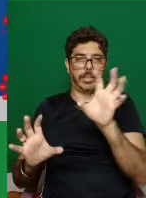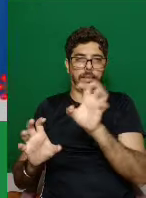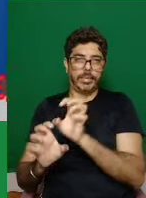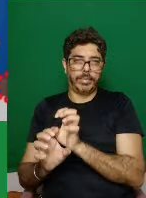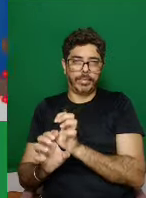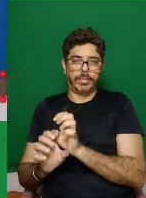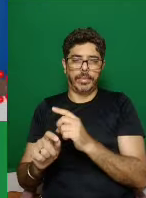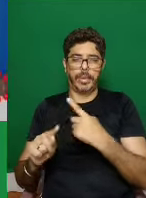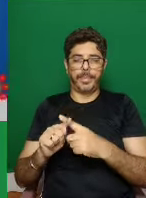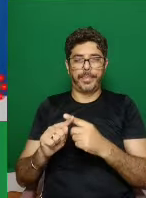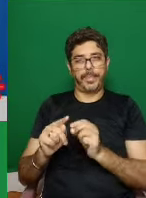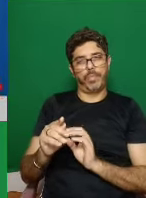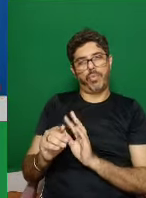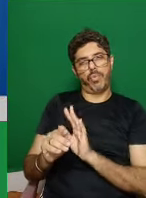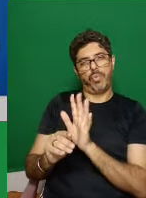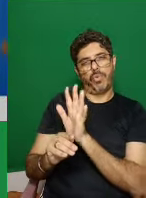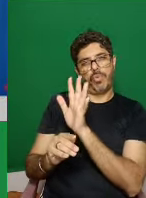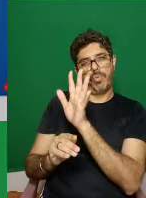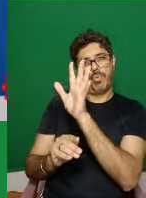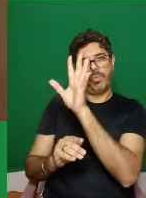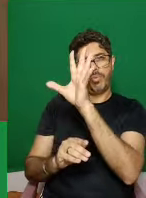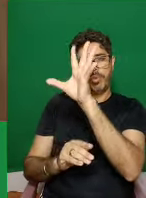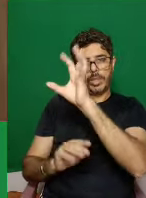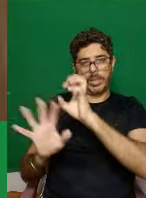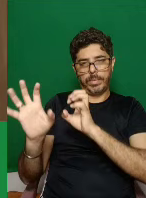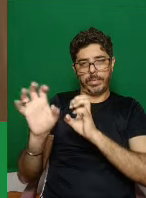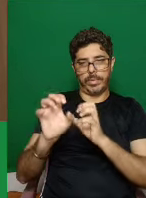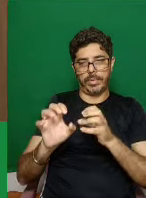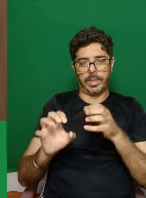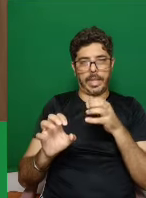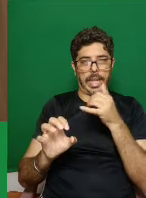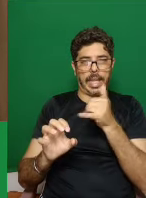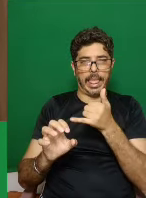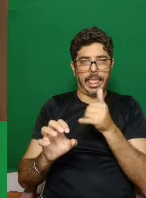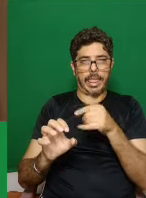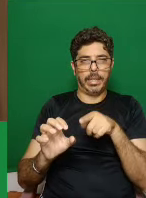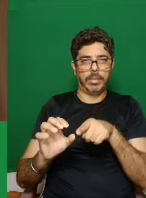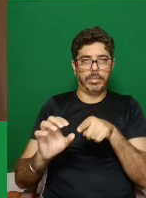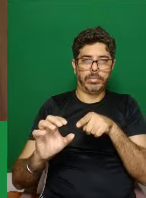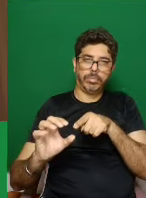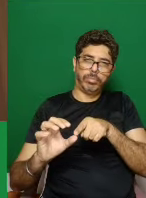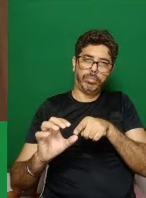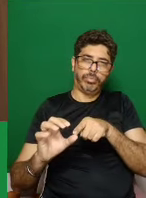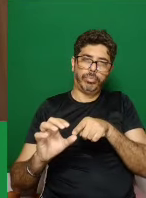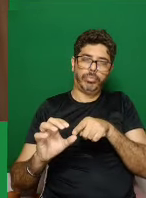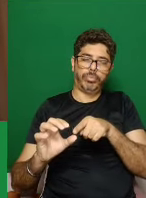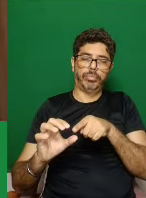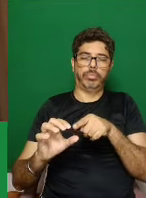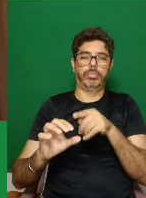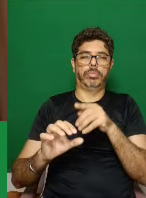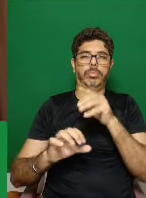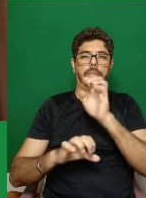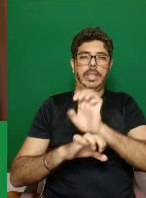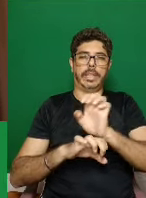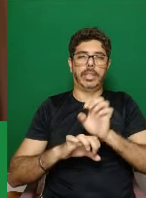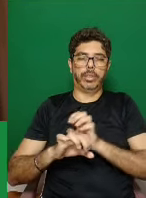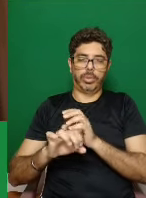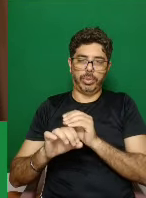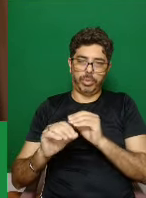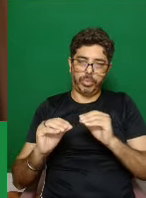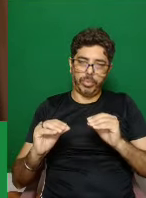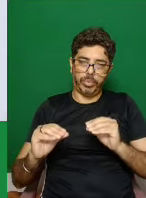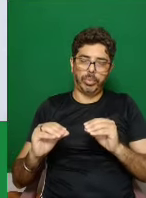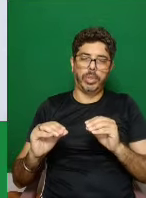eletrodos, cuja forma vai depender do tipo de precipitador usado. Normalmente eles são fios, barras ou placas metálicas dentro